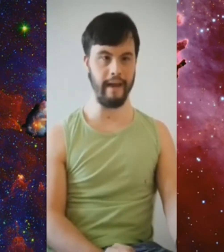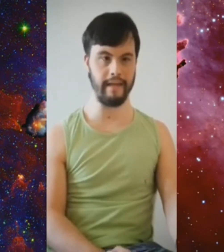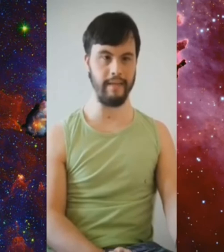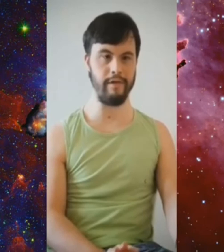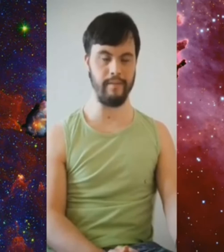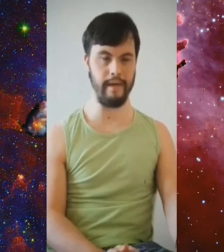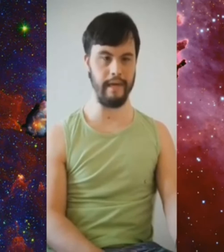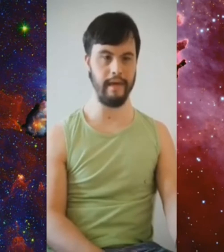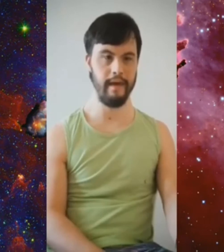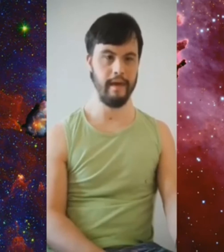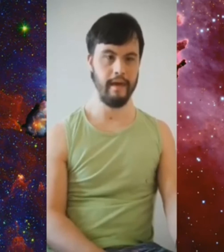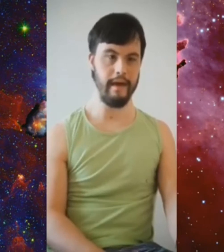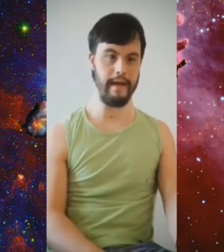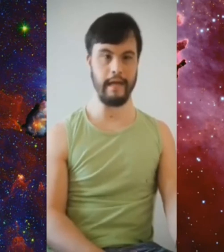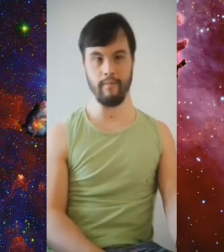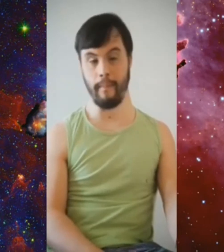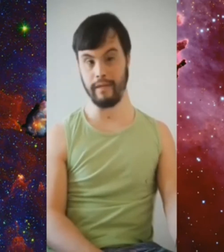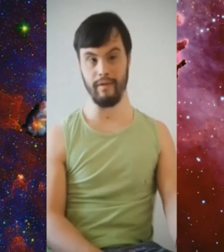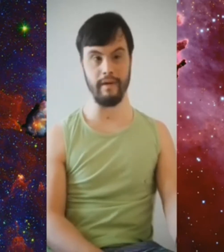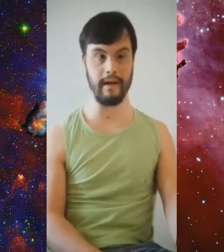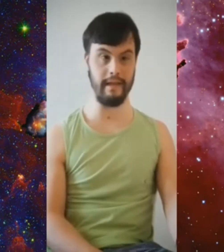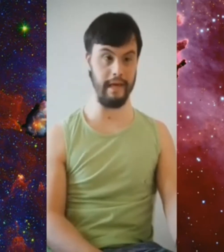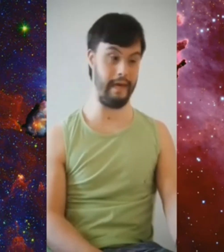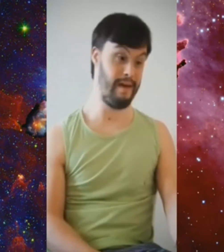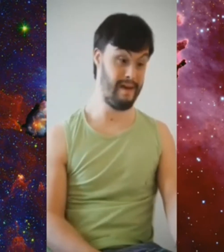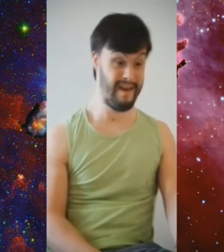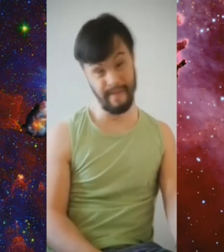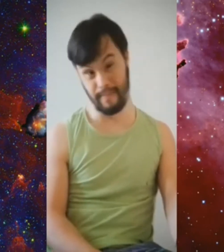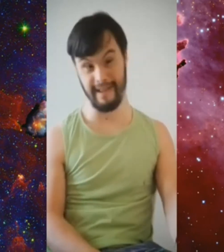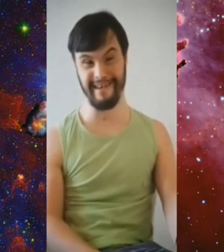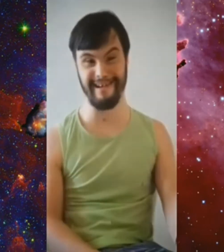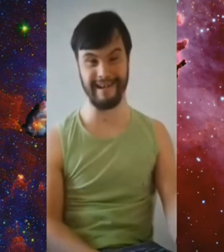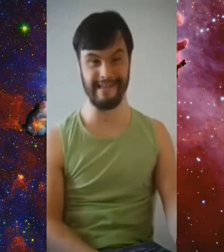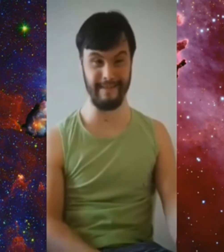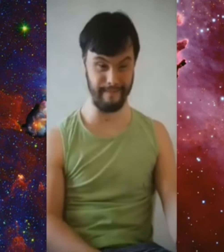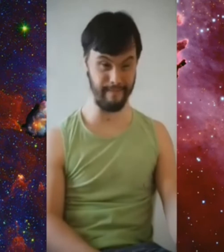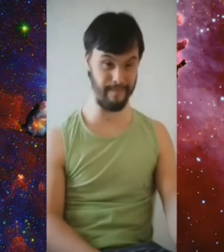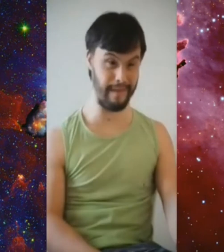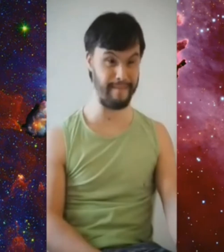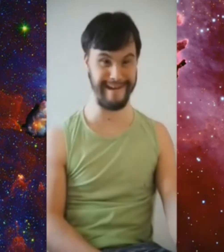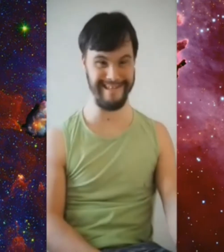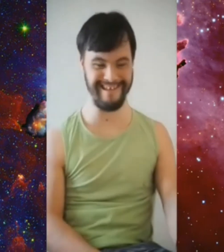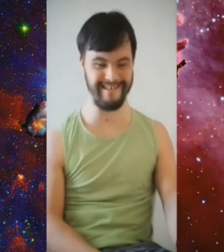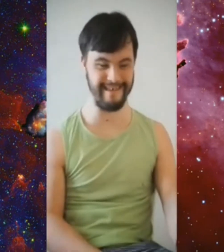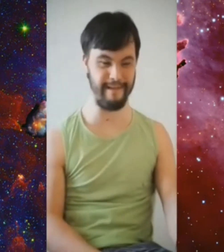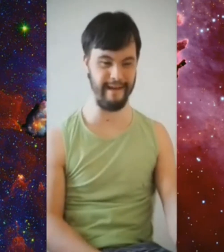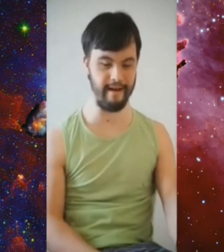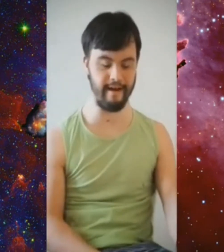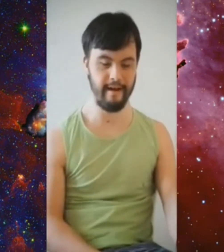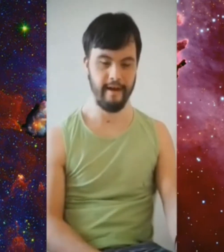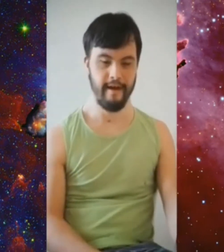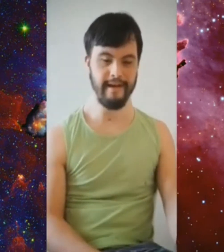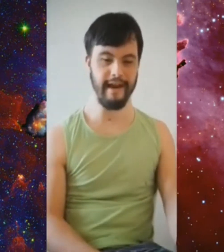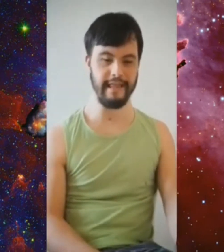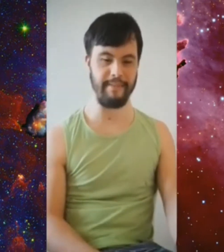uma fala sempre de mim. Tem uma pessoa, quer dizer, a primeira senhora, quer dizer, minha mãe, né, sempre